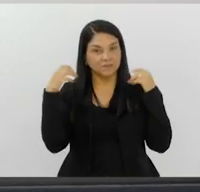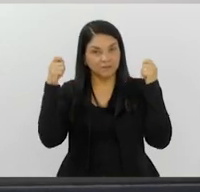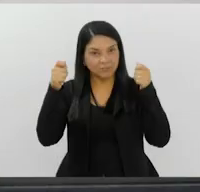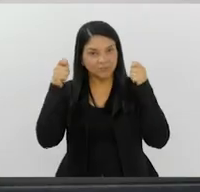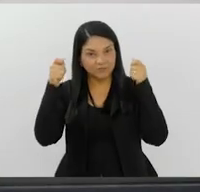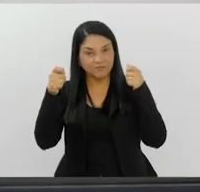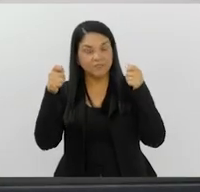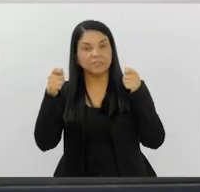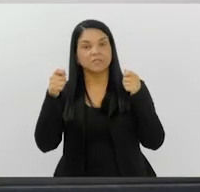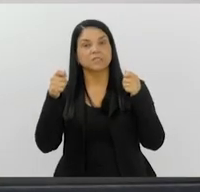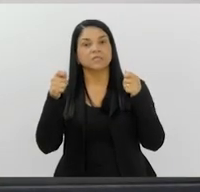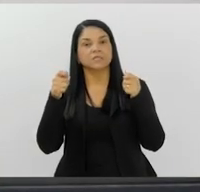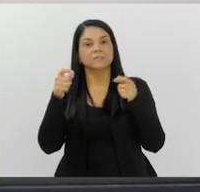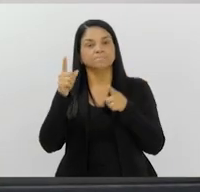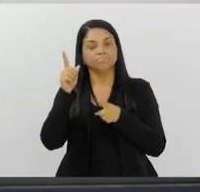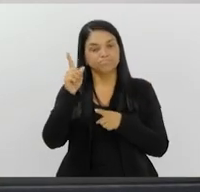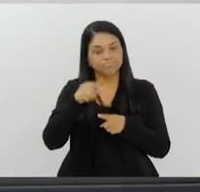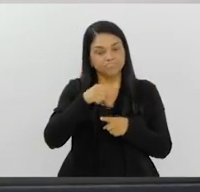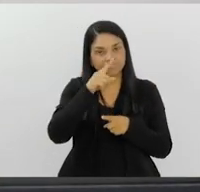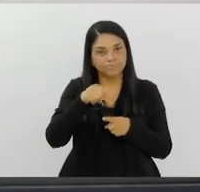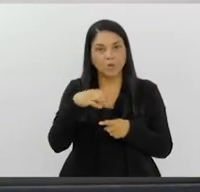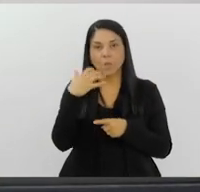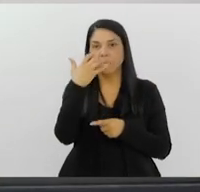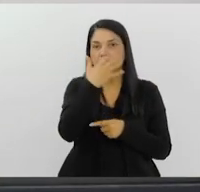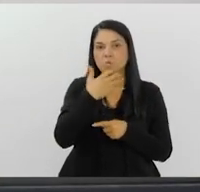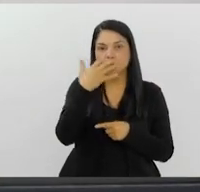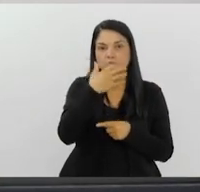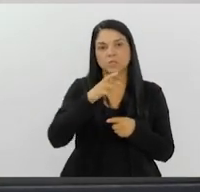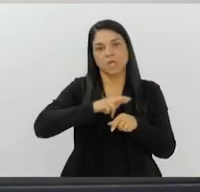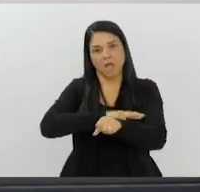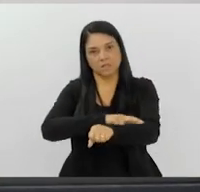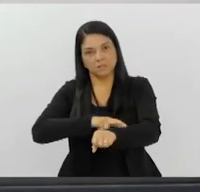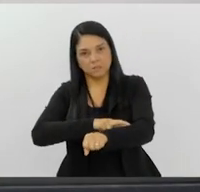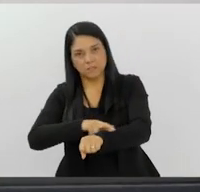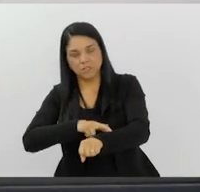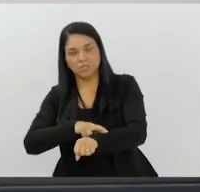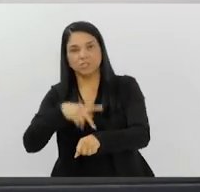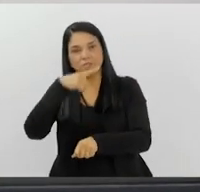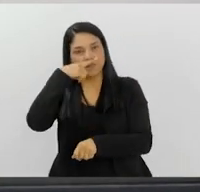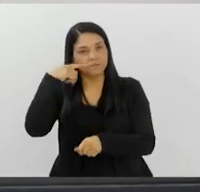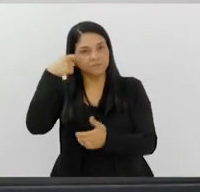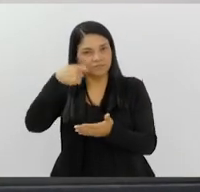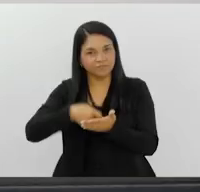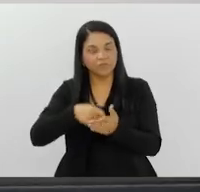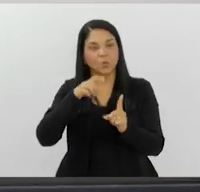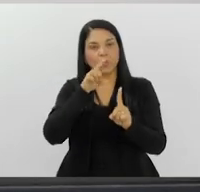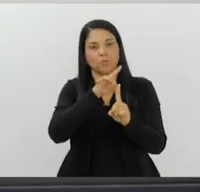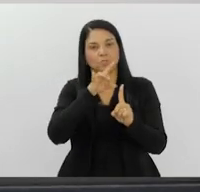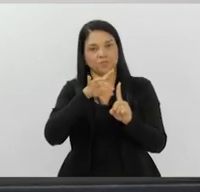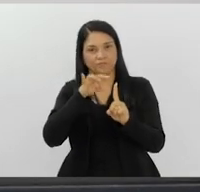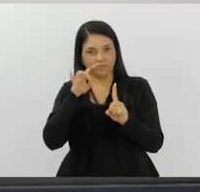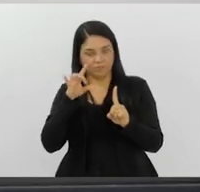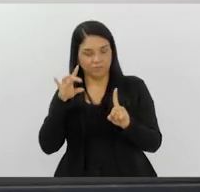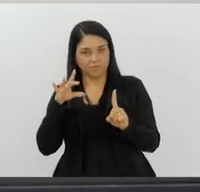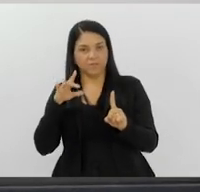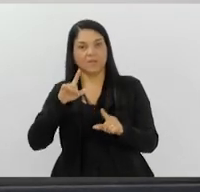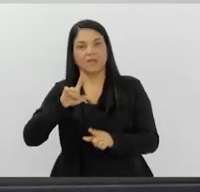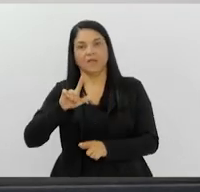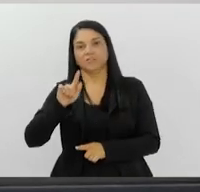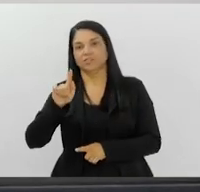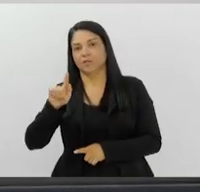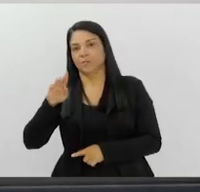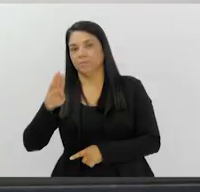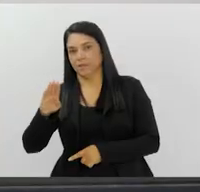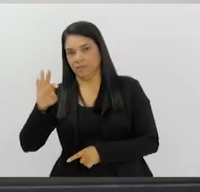de ordem e cânticos racistas machistas E lgbtfóbicos então você tá na linha